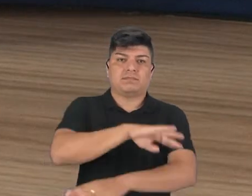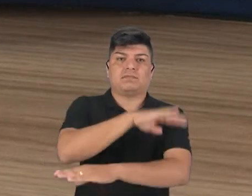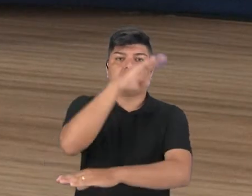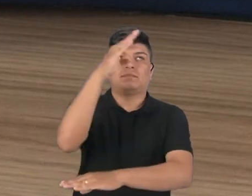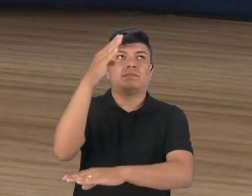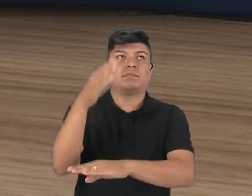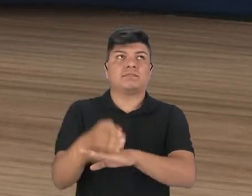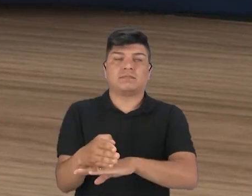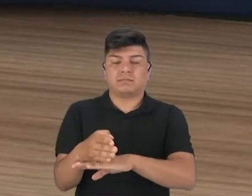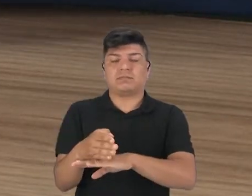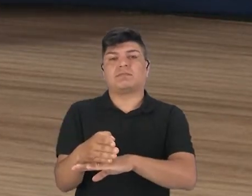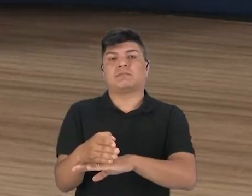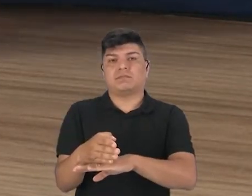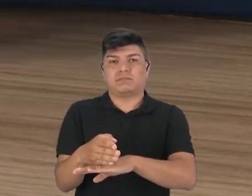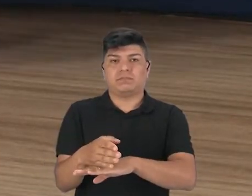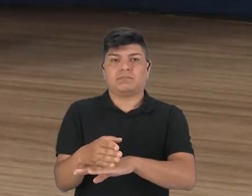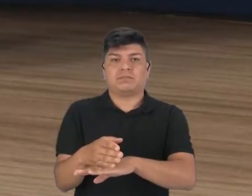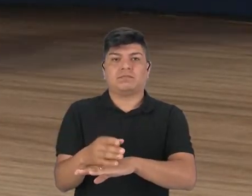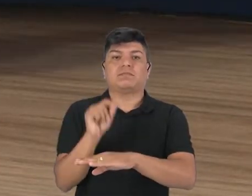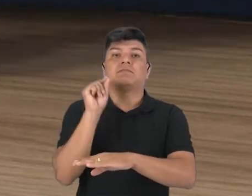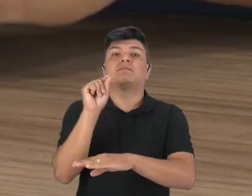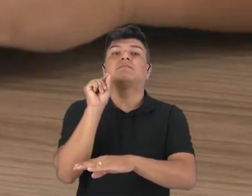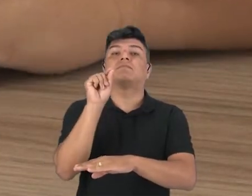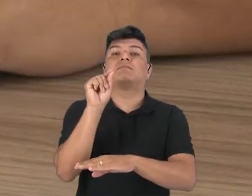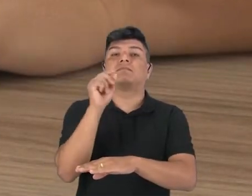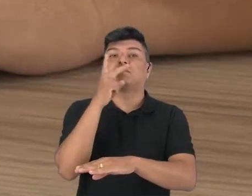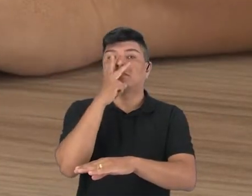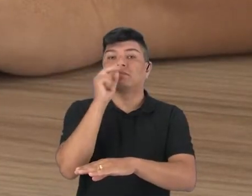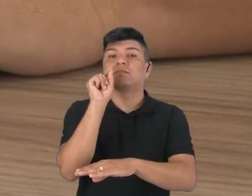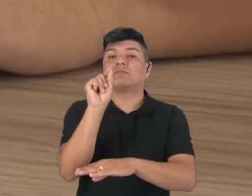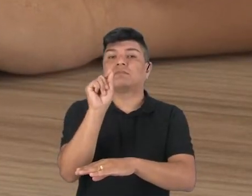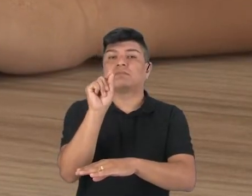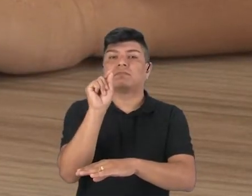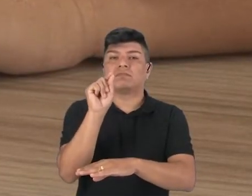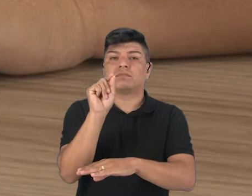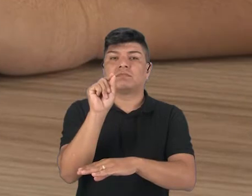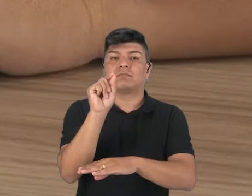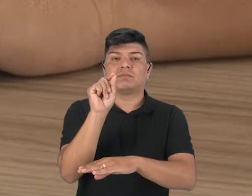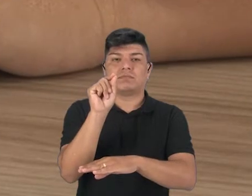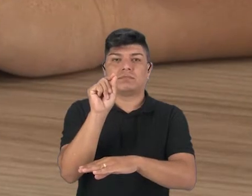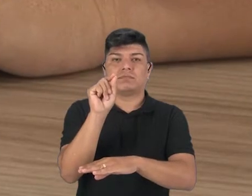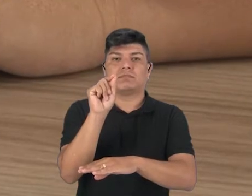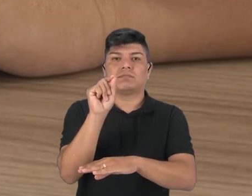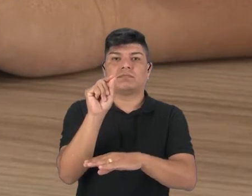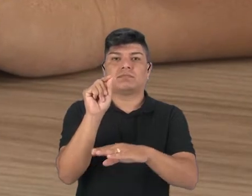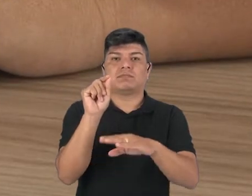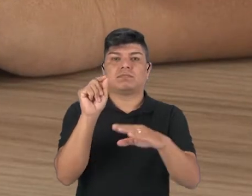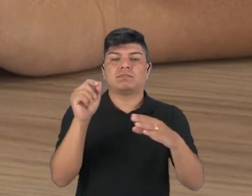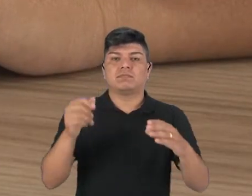montanha. Ela tem o formato de, vocês sabem,